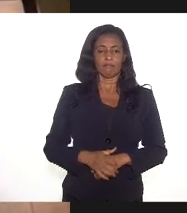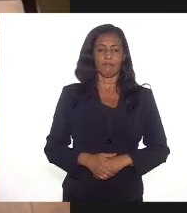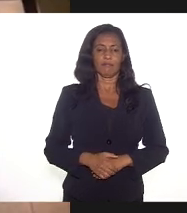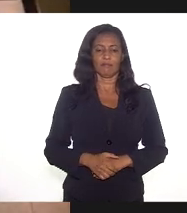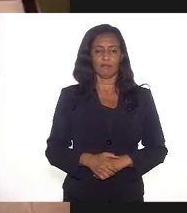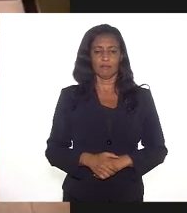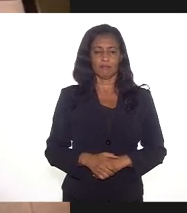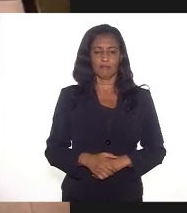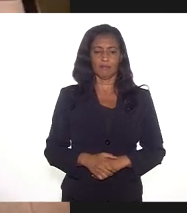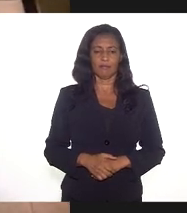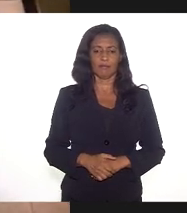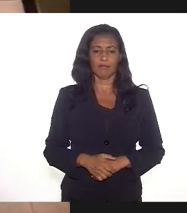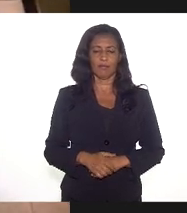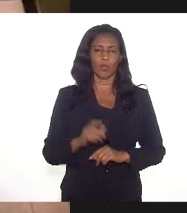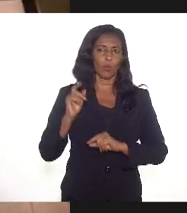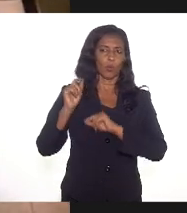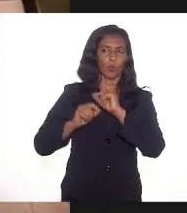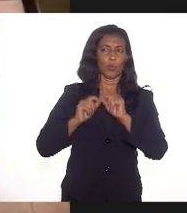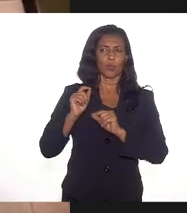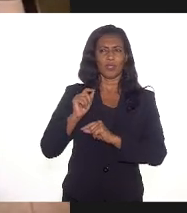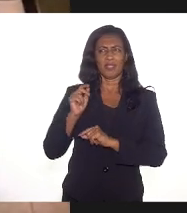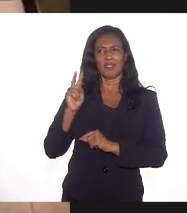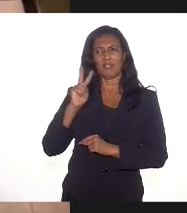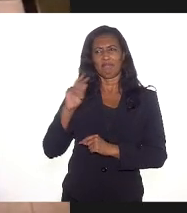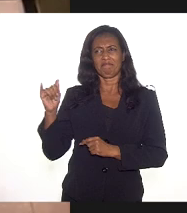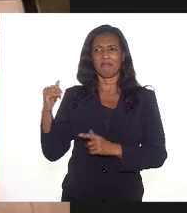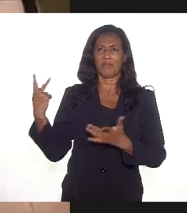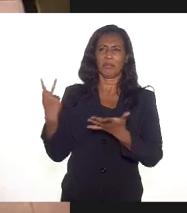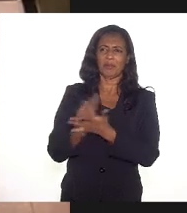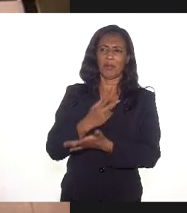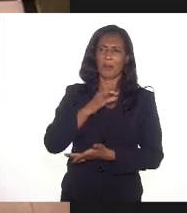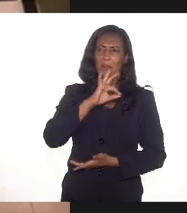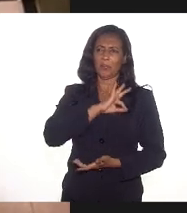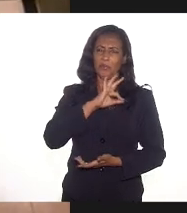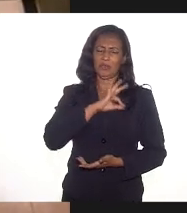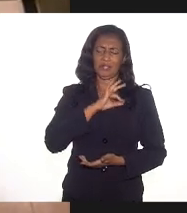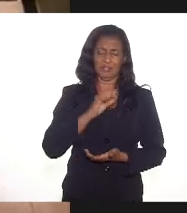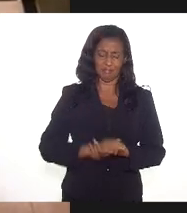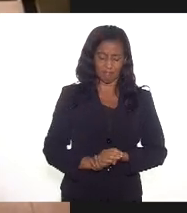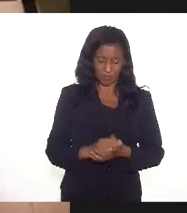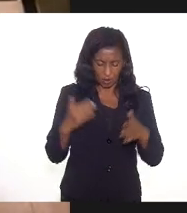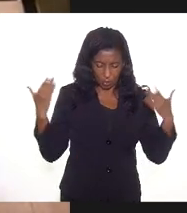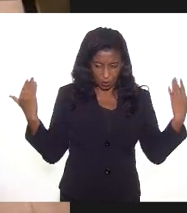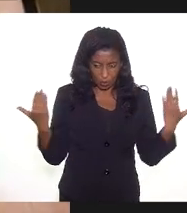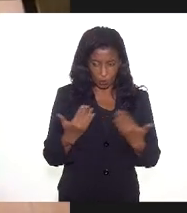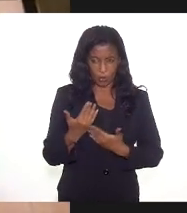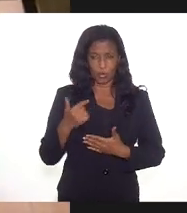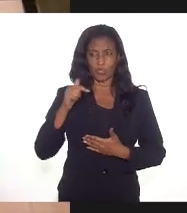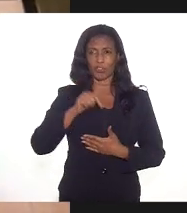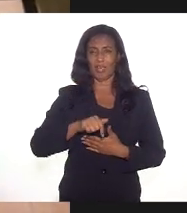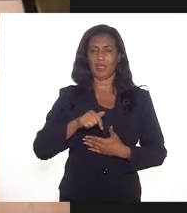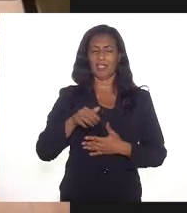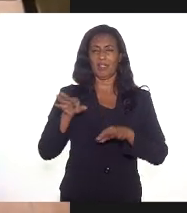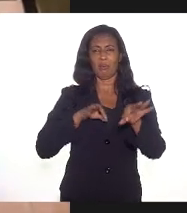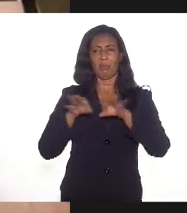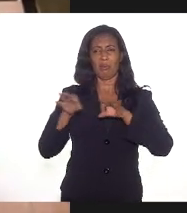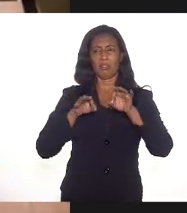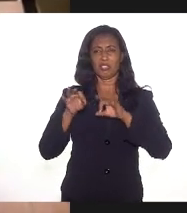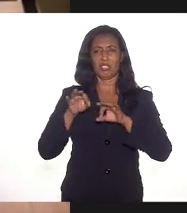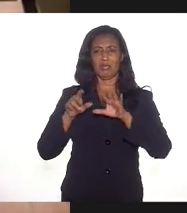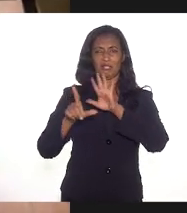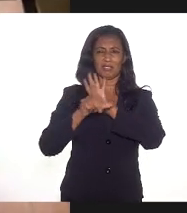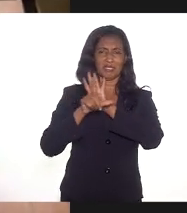me assusta muito, presidente, o que vem fazendo com a Polícia Militar, né? Hoje passa pela essa Casa de Leis um projeto que